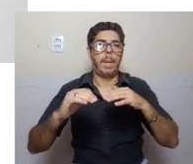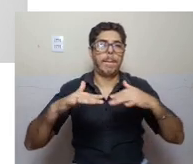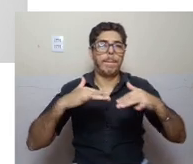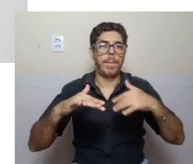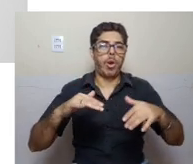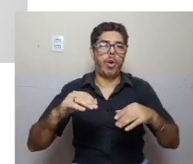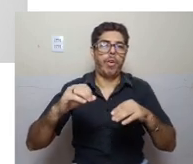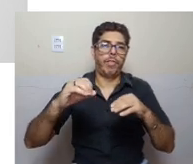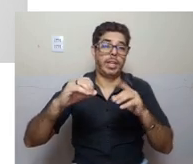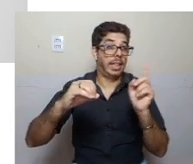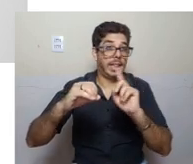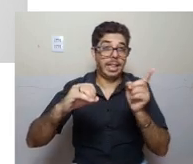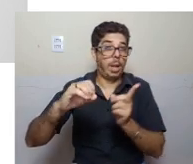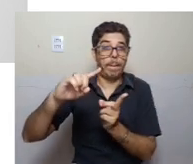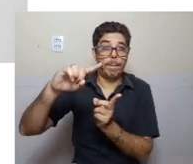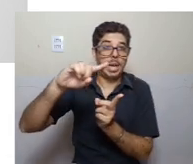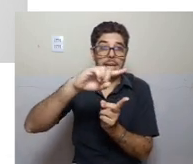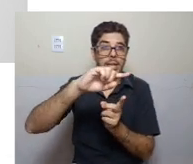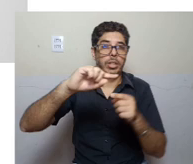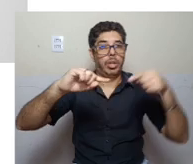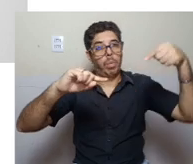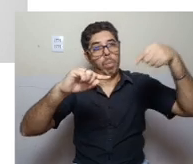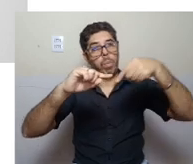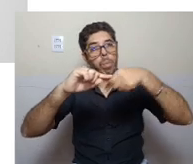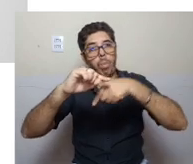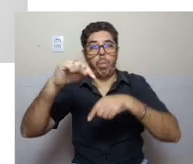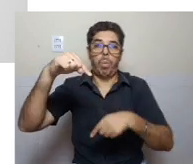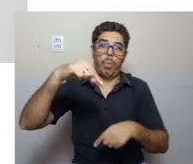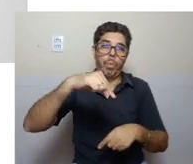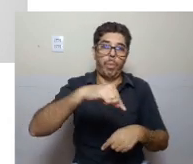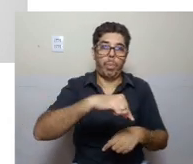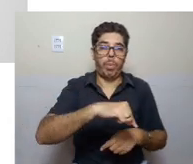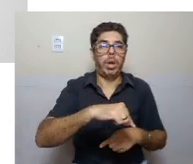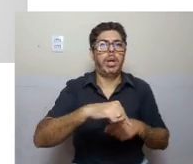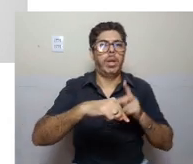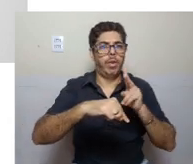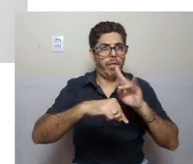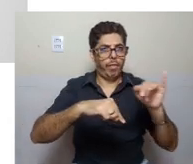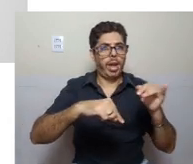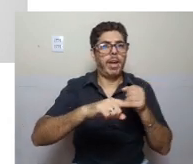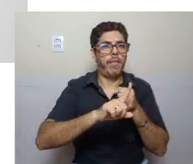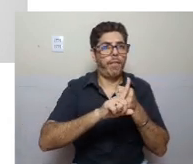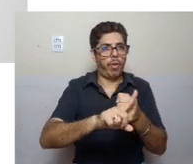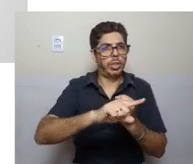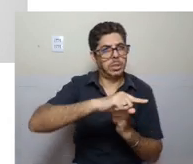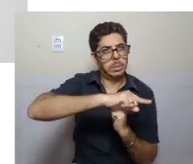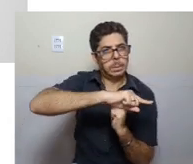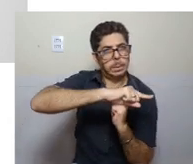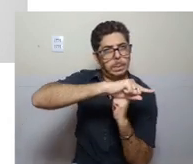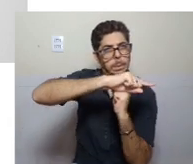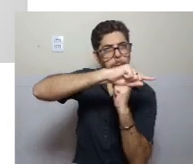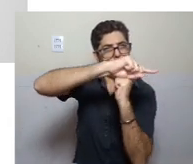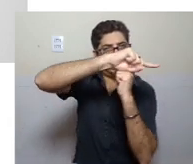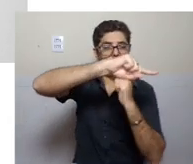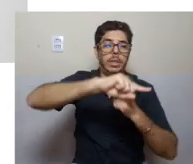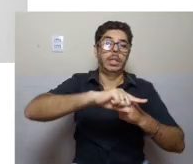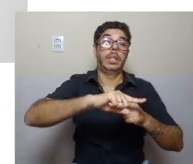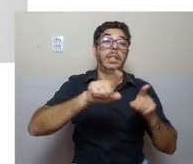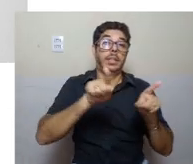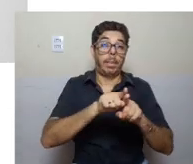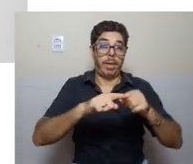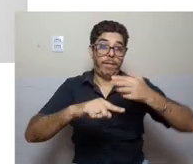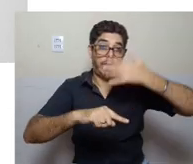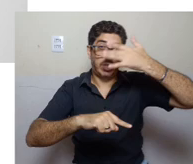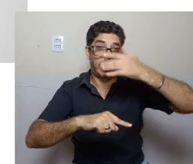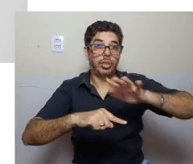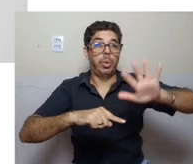se move em uma direção não paralela ao vetor campo magnético, a força magnética vai atuar em uma direção perpendicular tanto à velocidade quanto